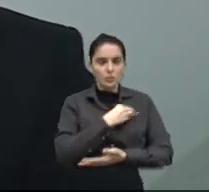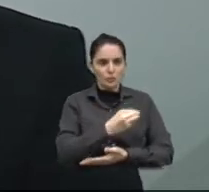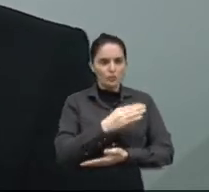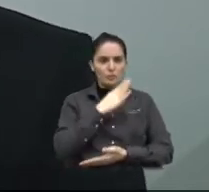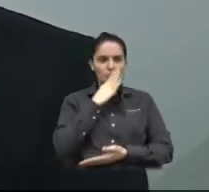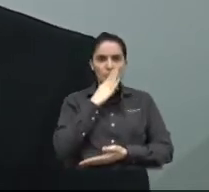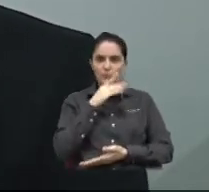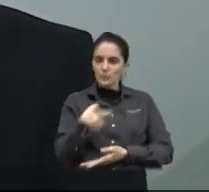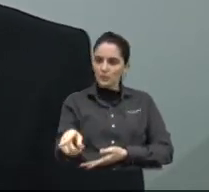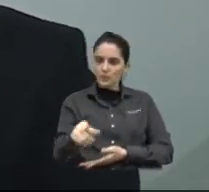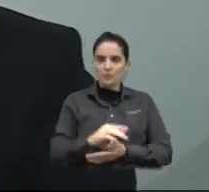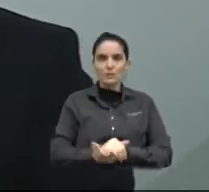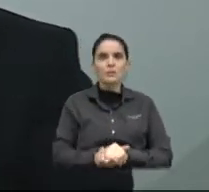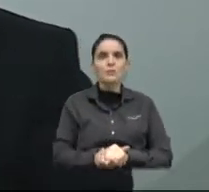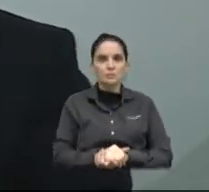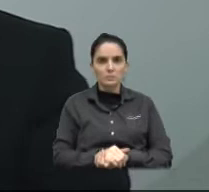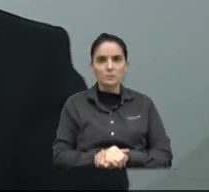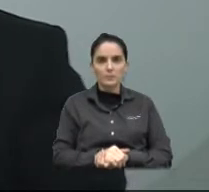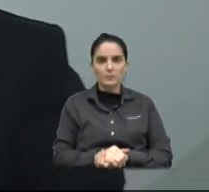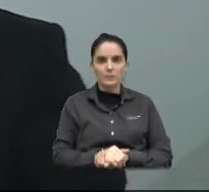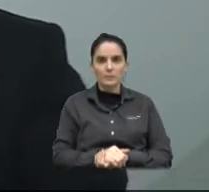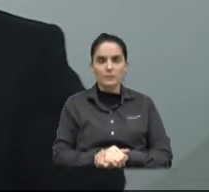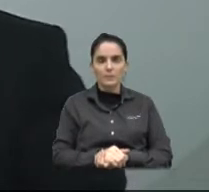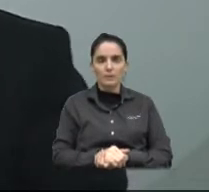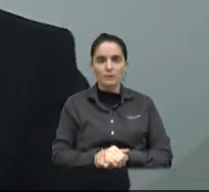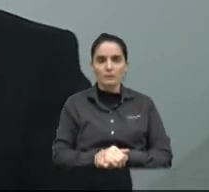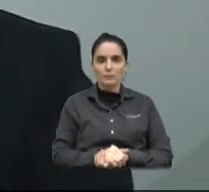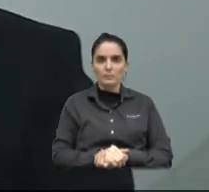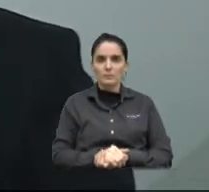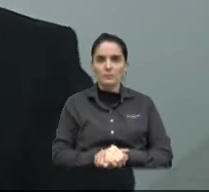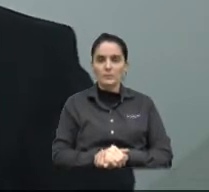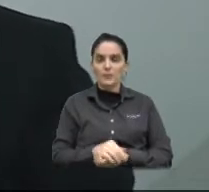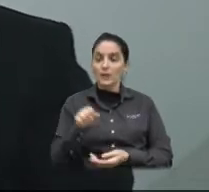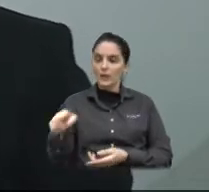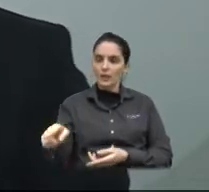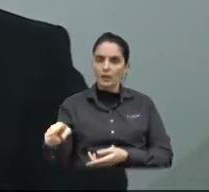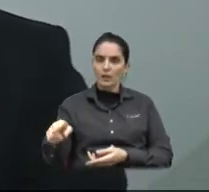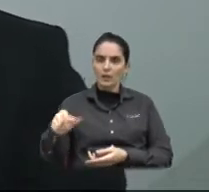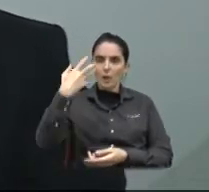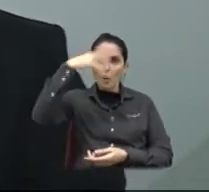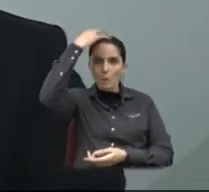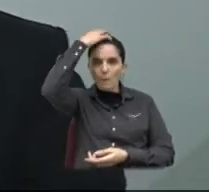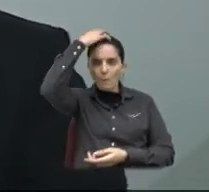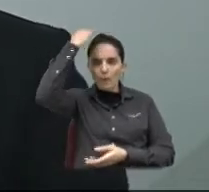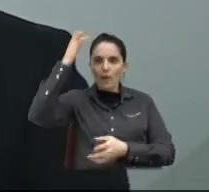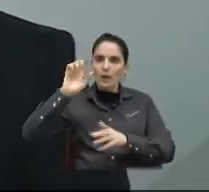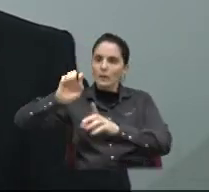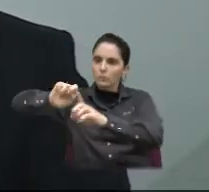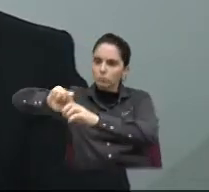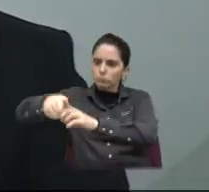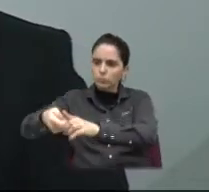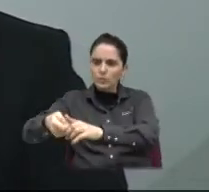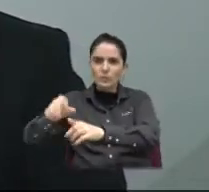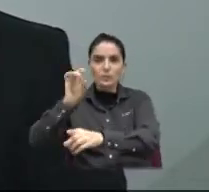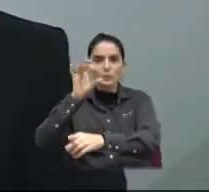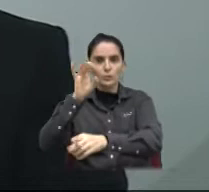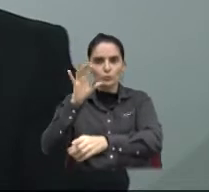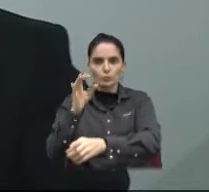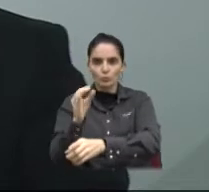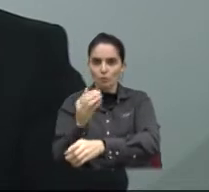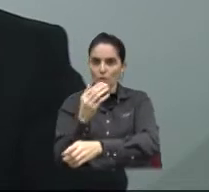então rei mandou construir três torres e trancou e legal da dentro só comendo carne salgada